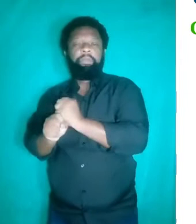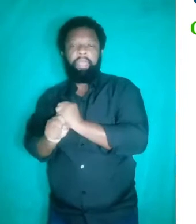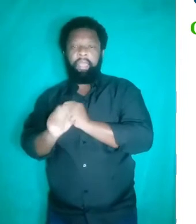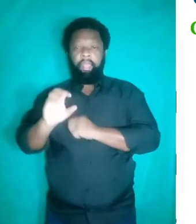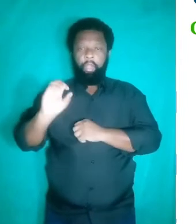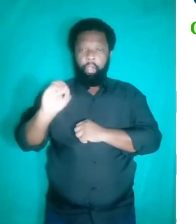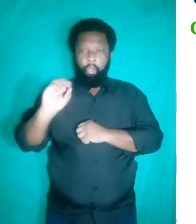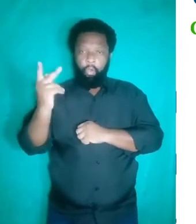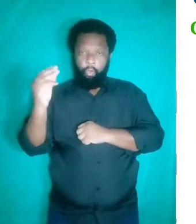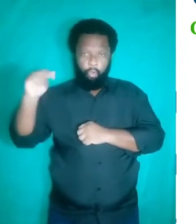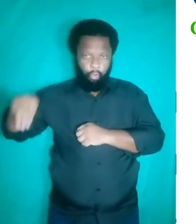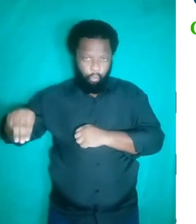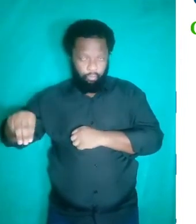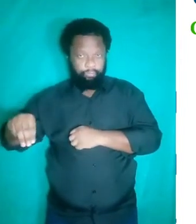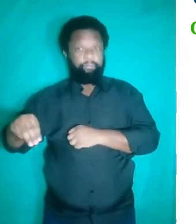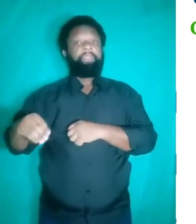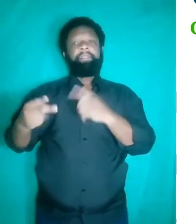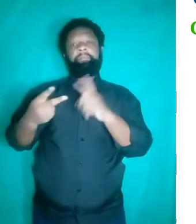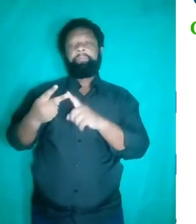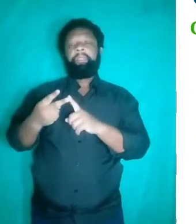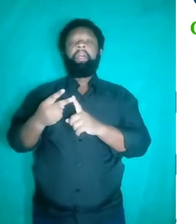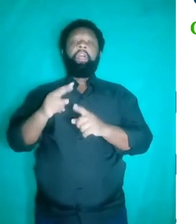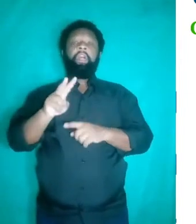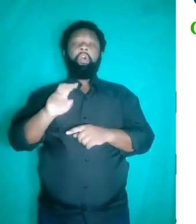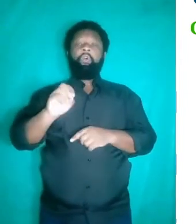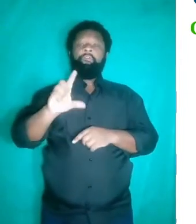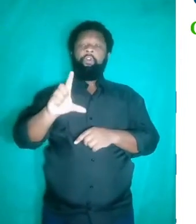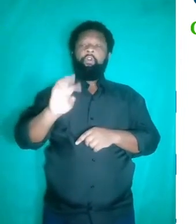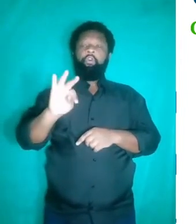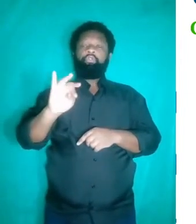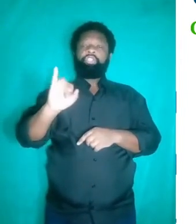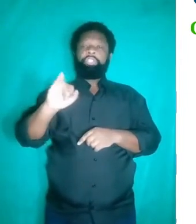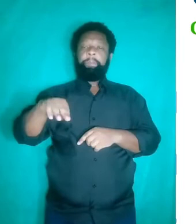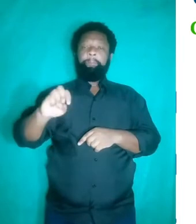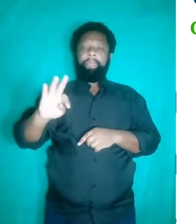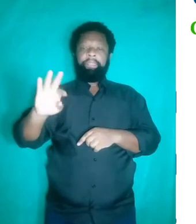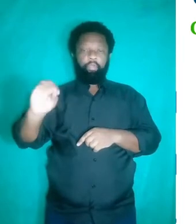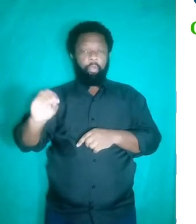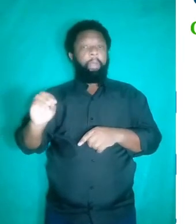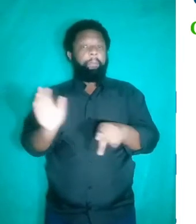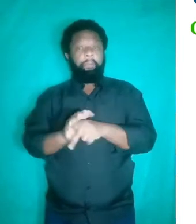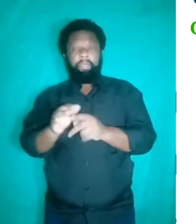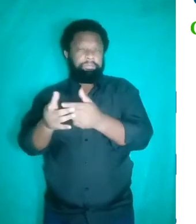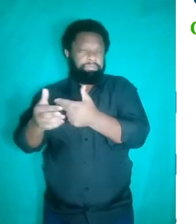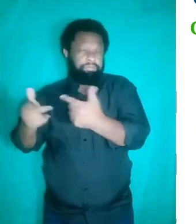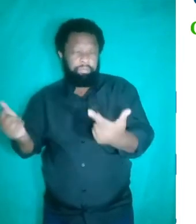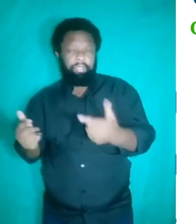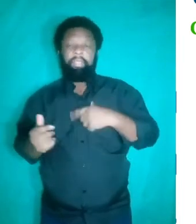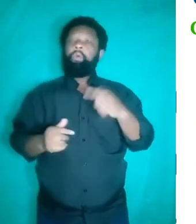ohm, resistências. A gente já vai falar sobre elas. Voltímetro, mede voltagens, DDP,